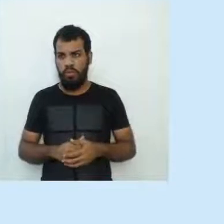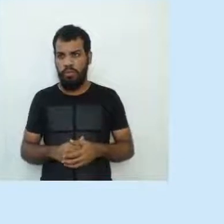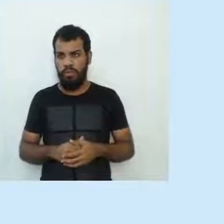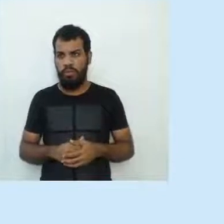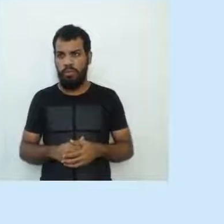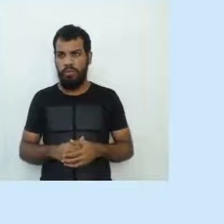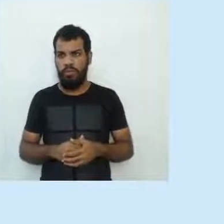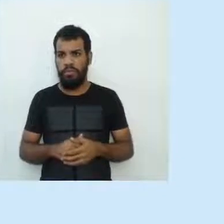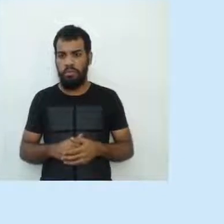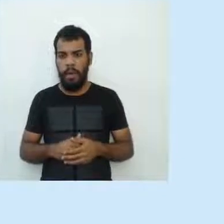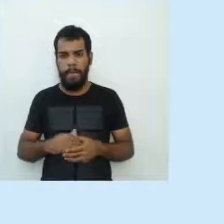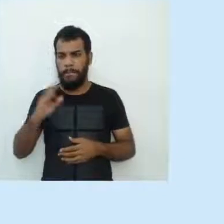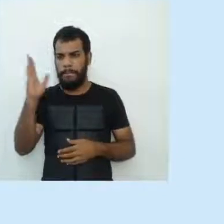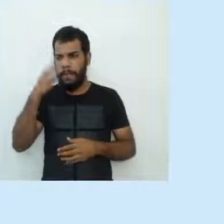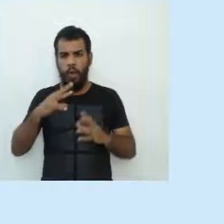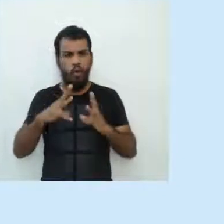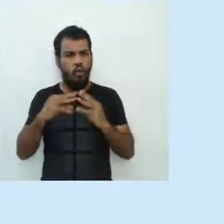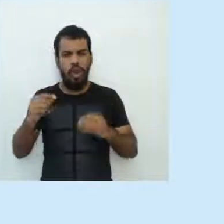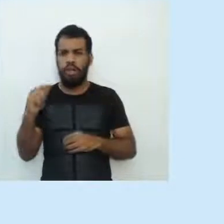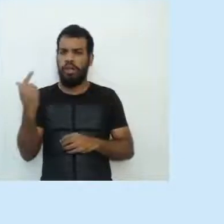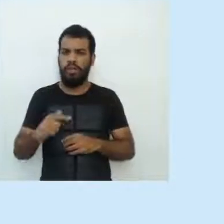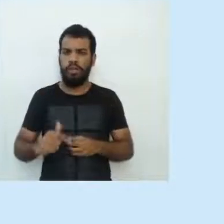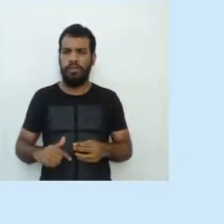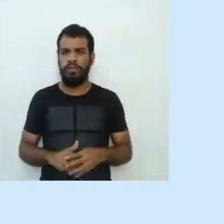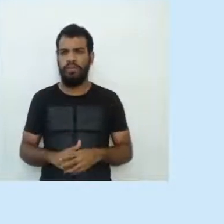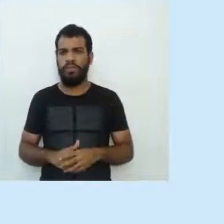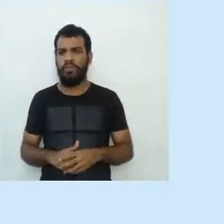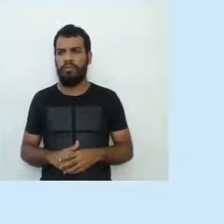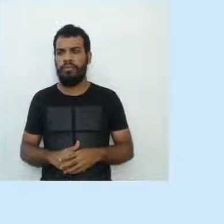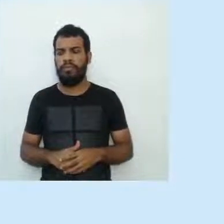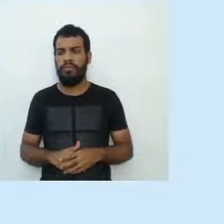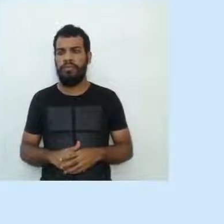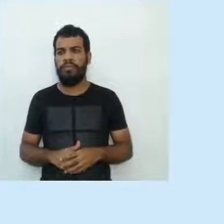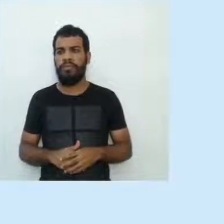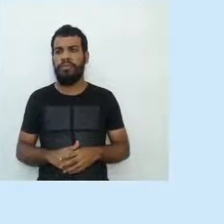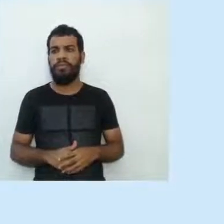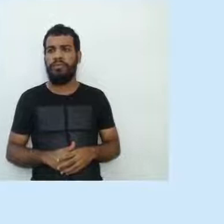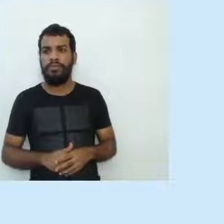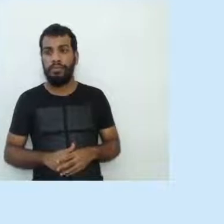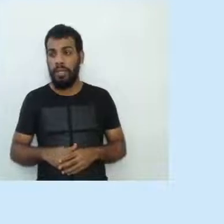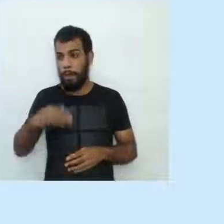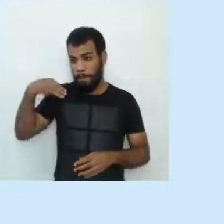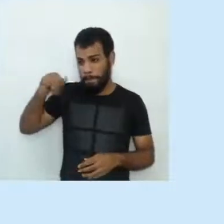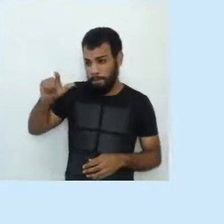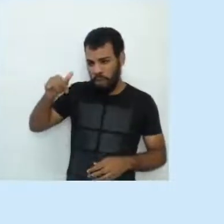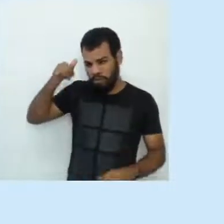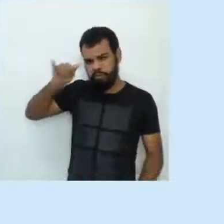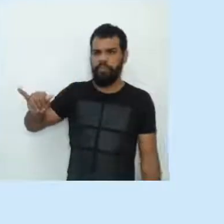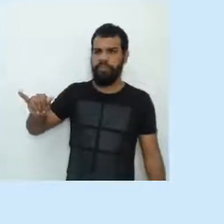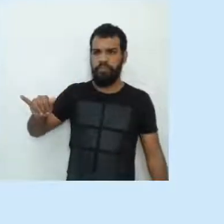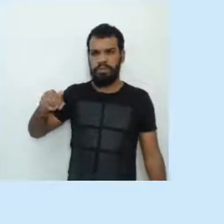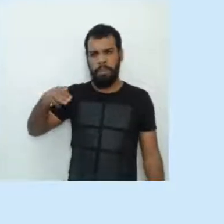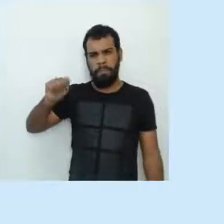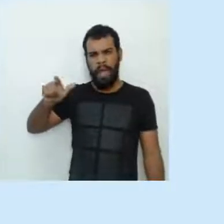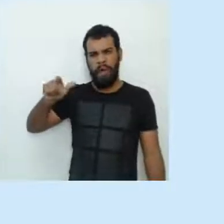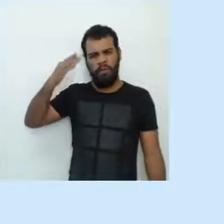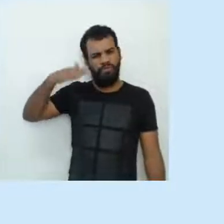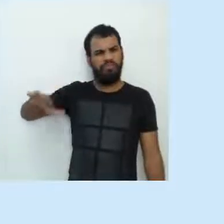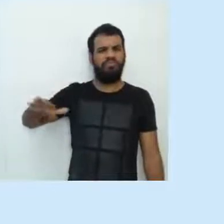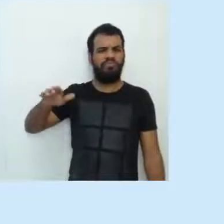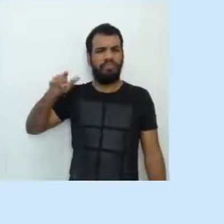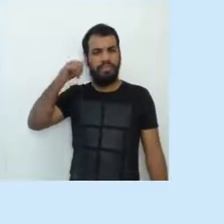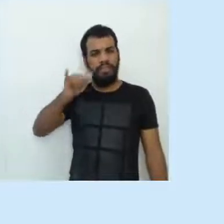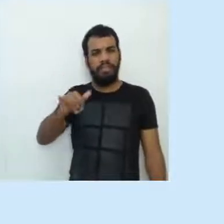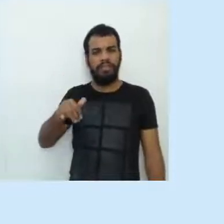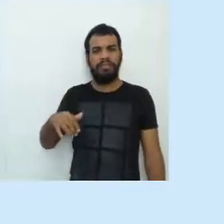mal não tem cura. Olha o segundo. Deve-se evitar o mal. Viram que é um substantivo? Como é que a gente